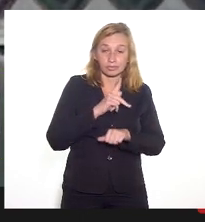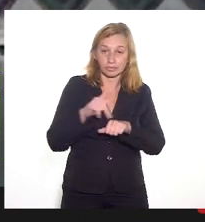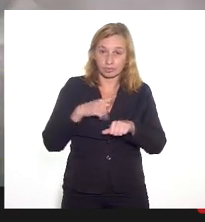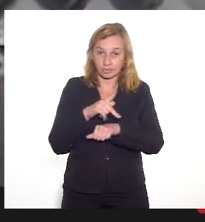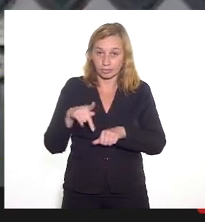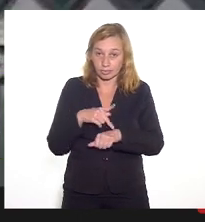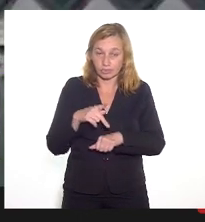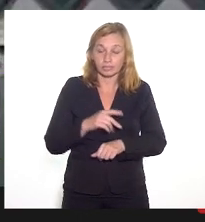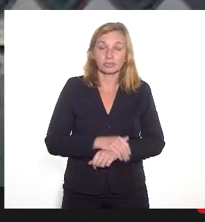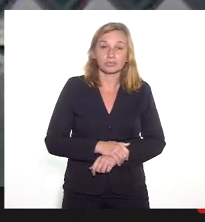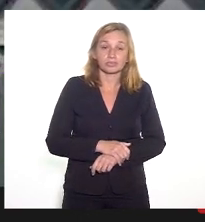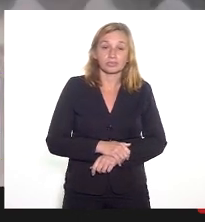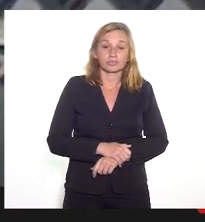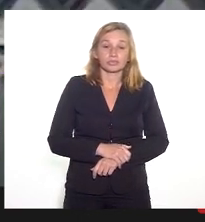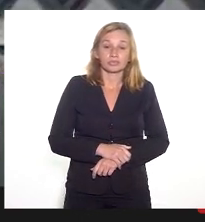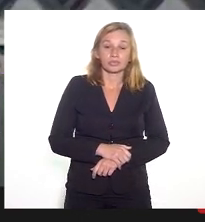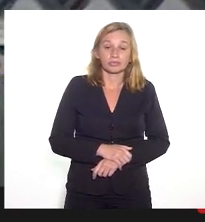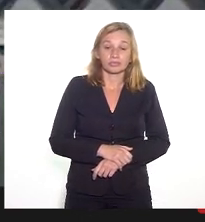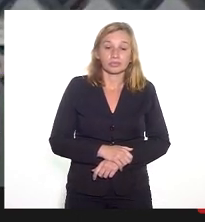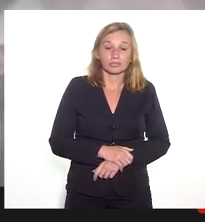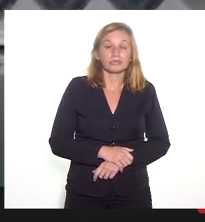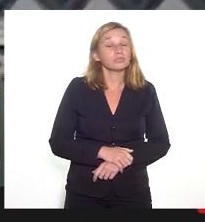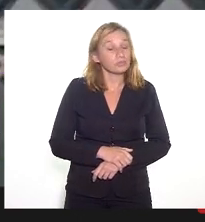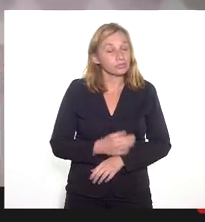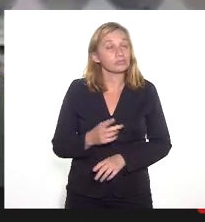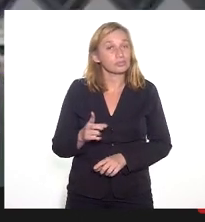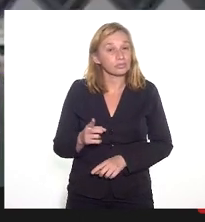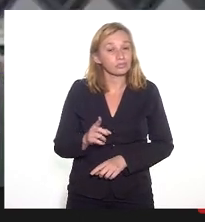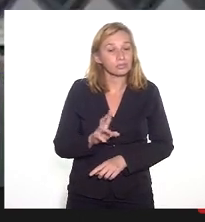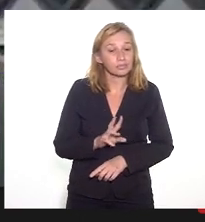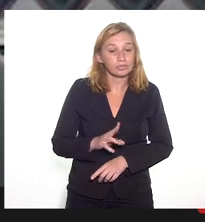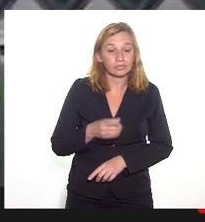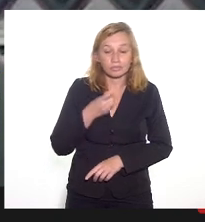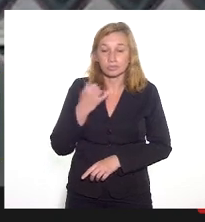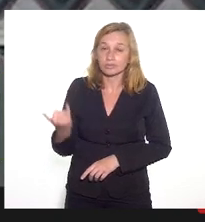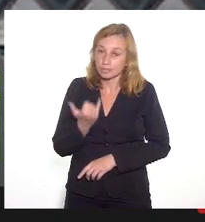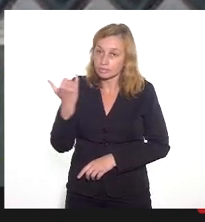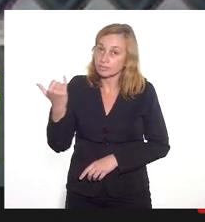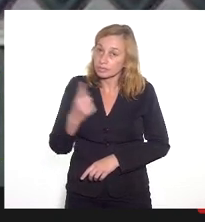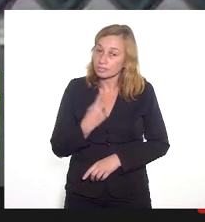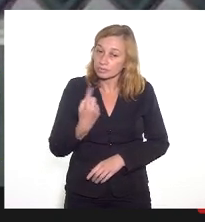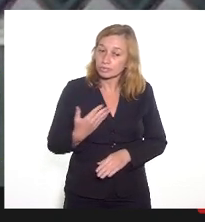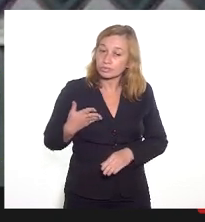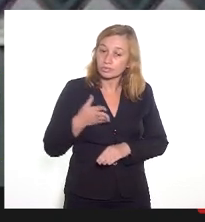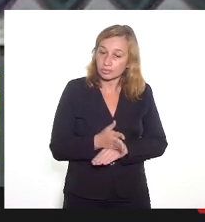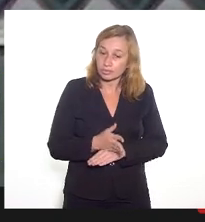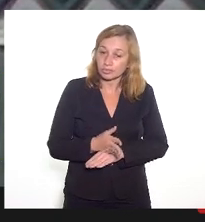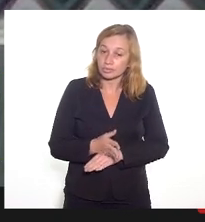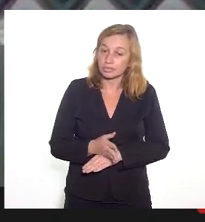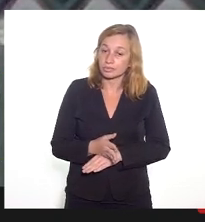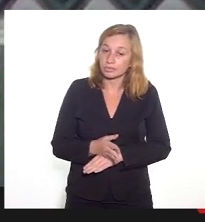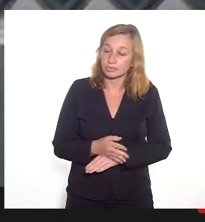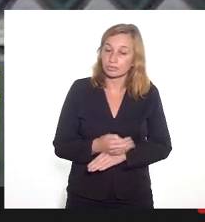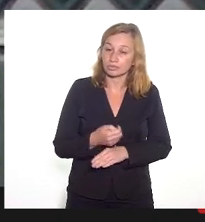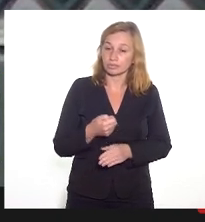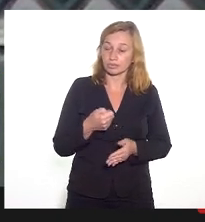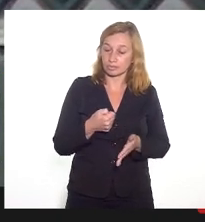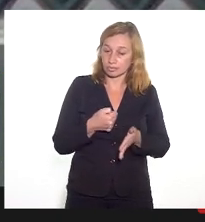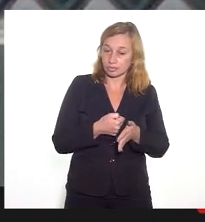que surgia ali. O IBASE foi um instrumento, foi uma via importante para a gente chegar nessa militância, né,